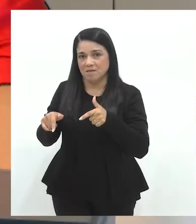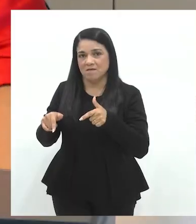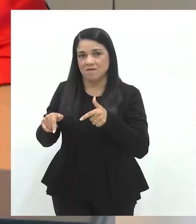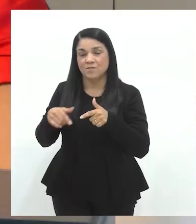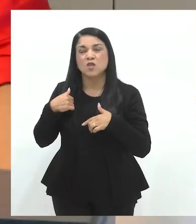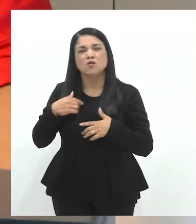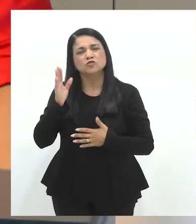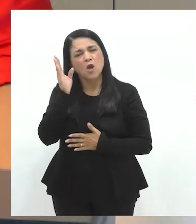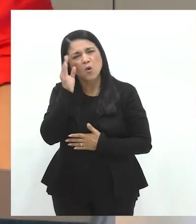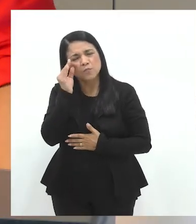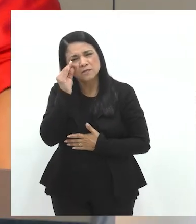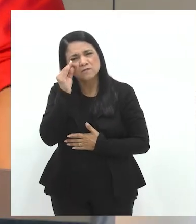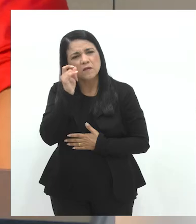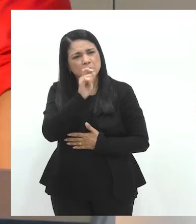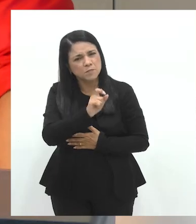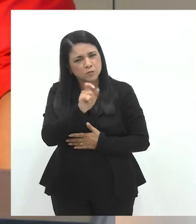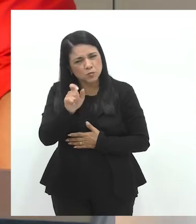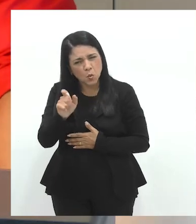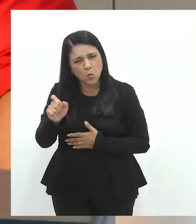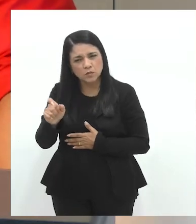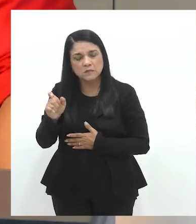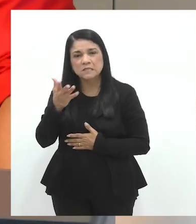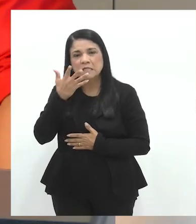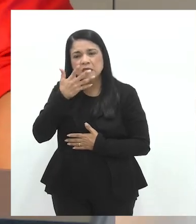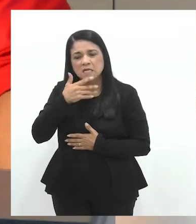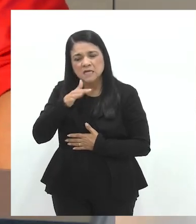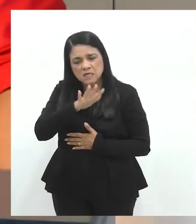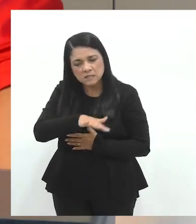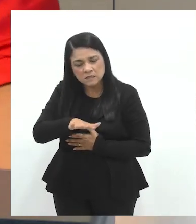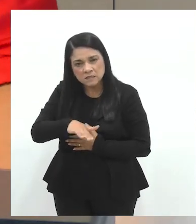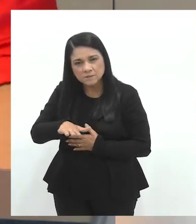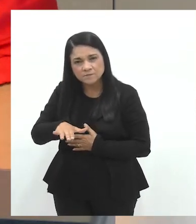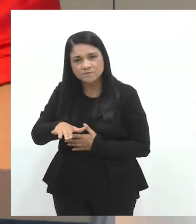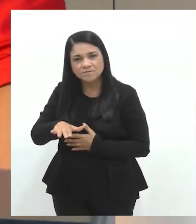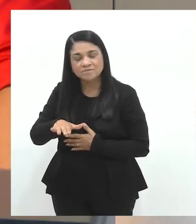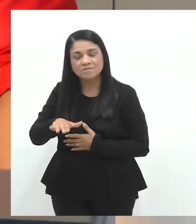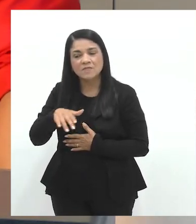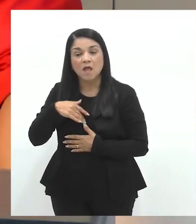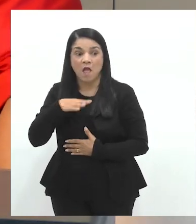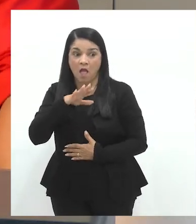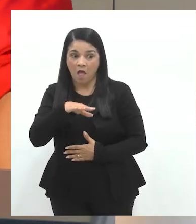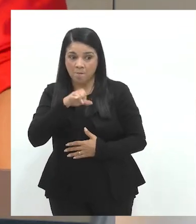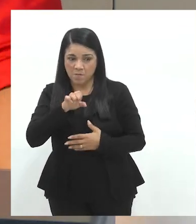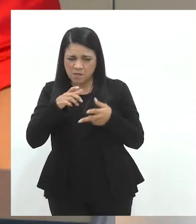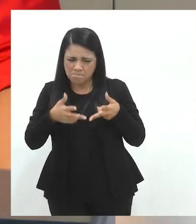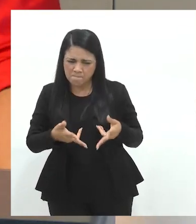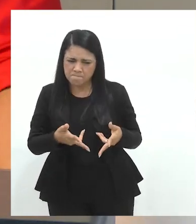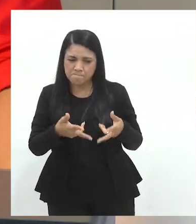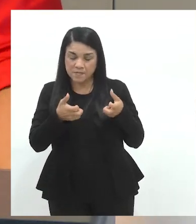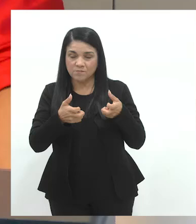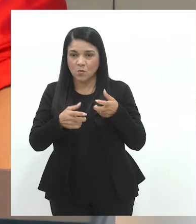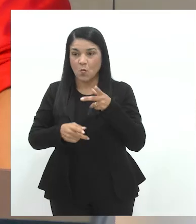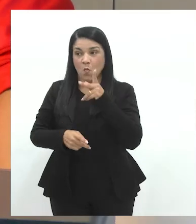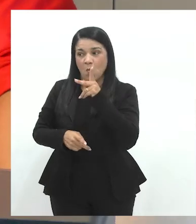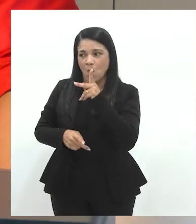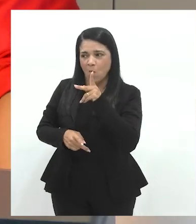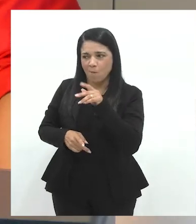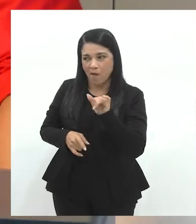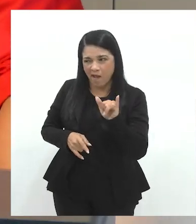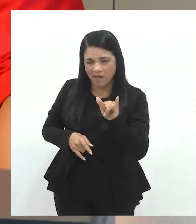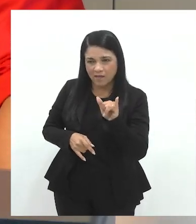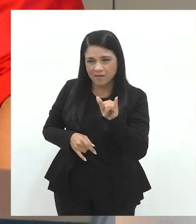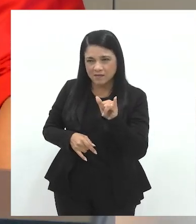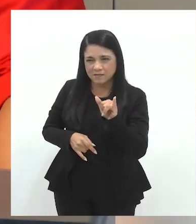já observei alguns casos que lá na infância a mãe percebeu, mas o